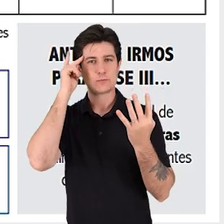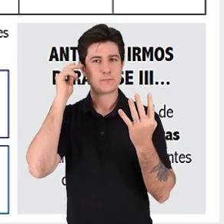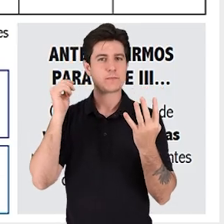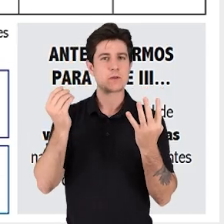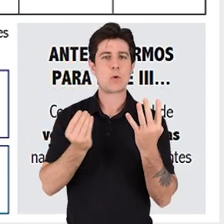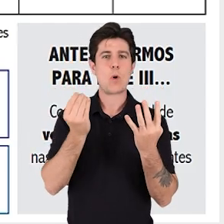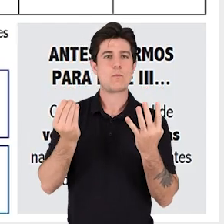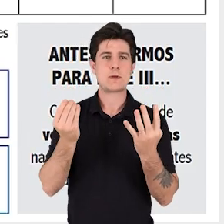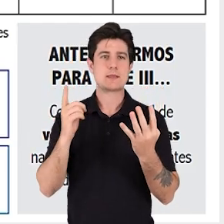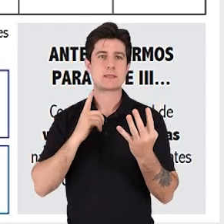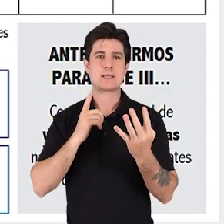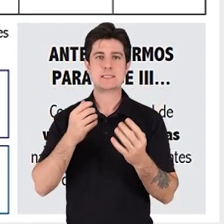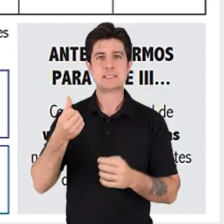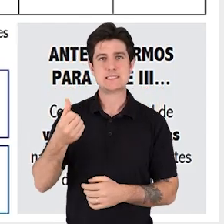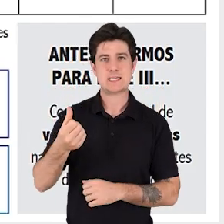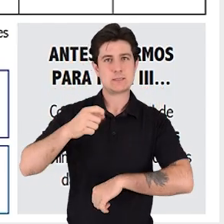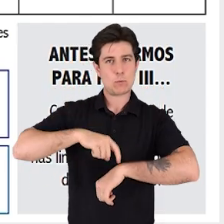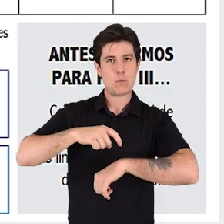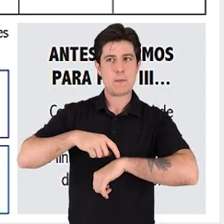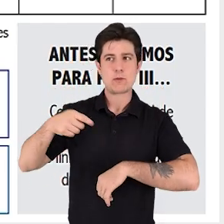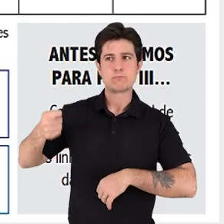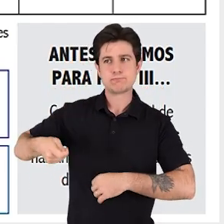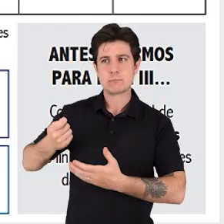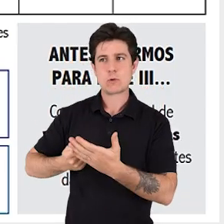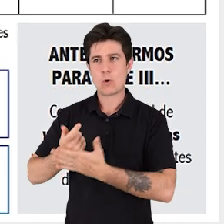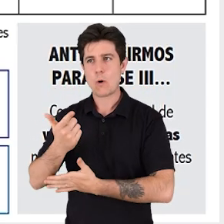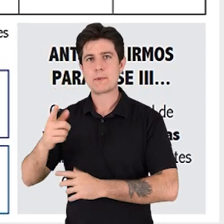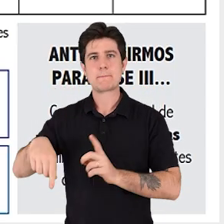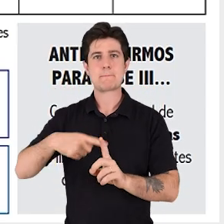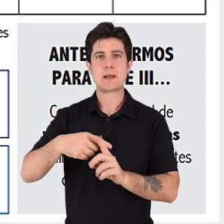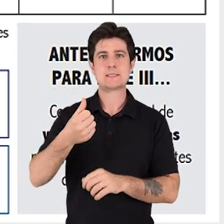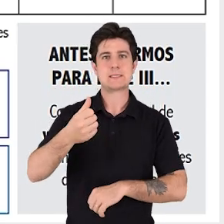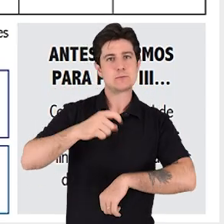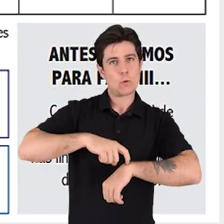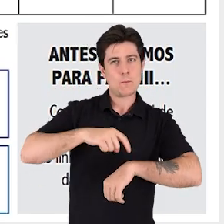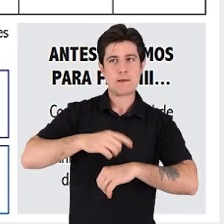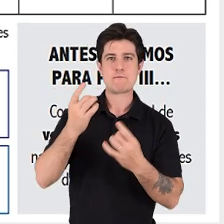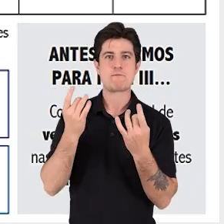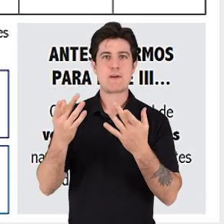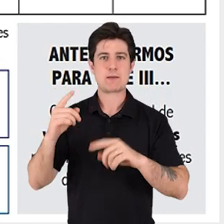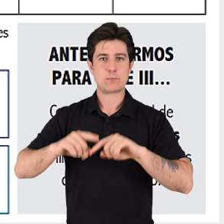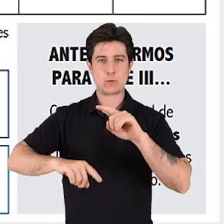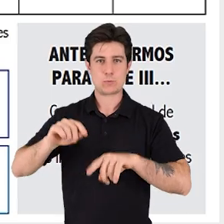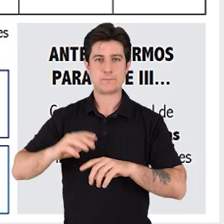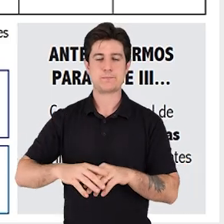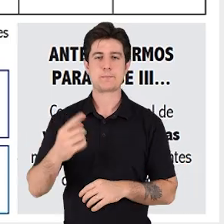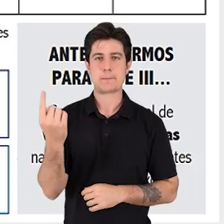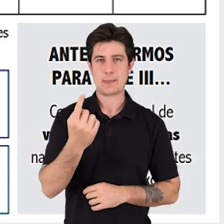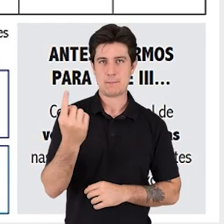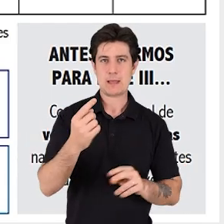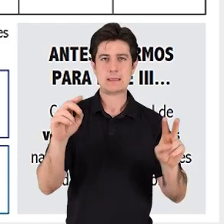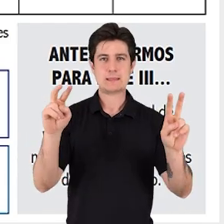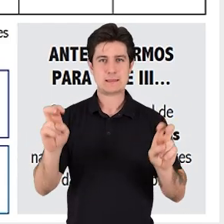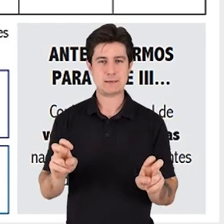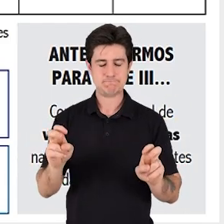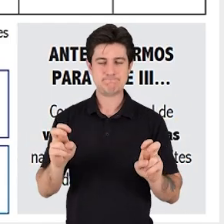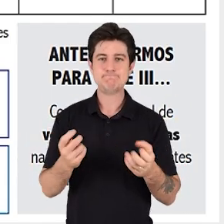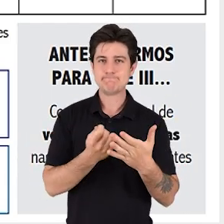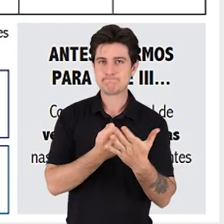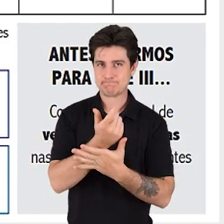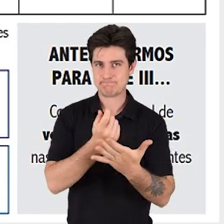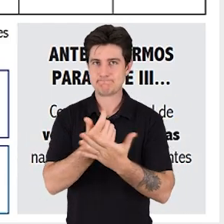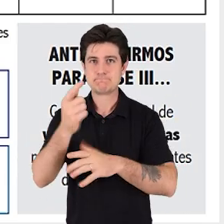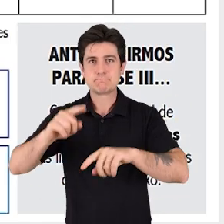4 jogadores, devendo acontecer então 6 disputas de compra e 6 disputas de venda de produtos. Na fase 1,